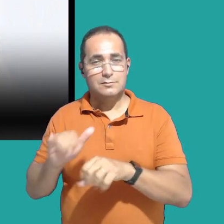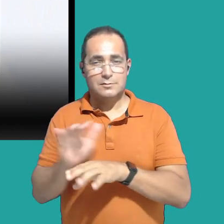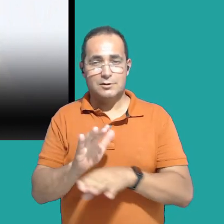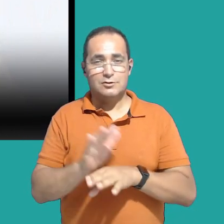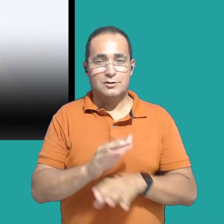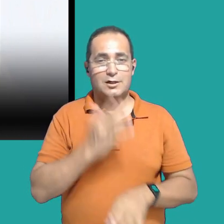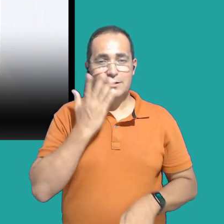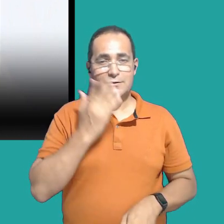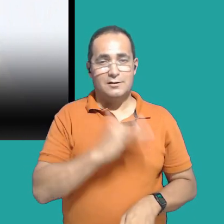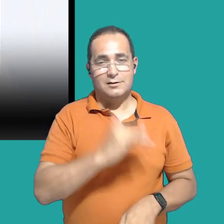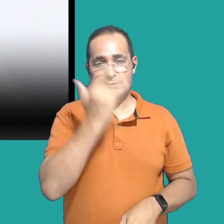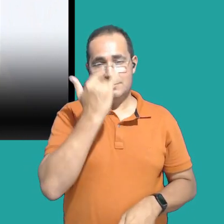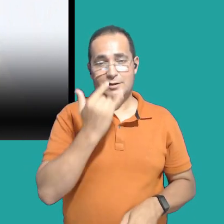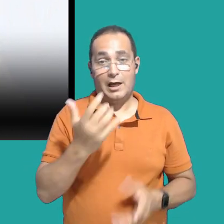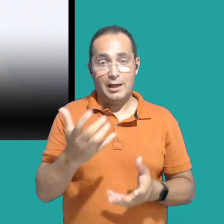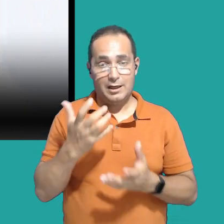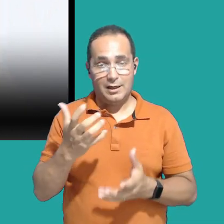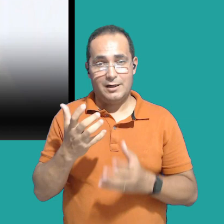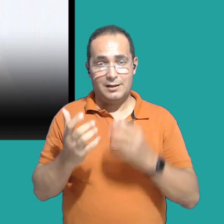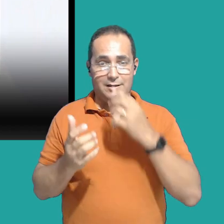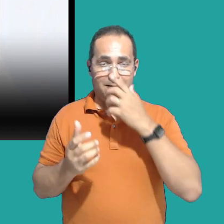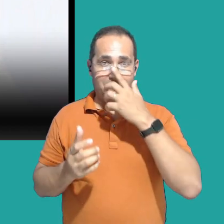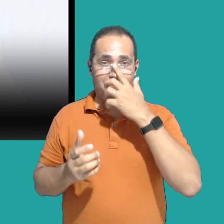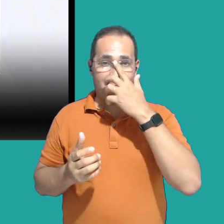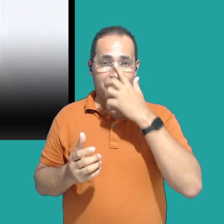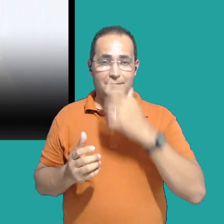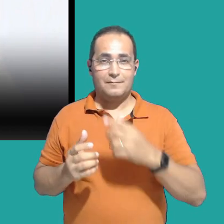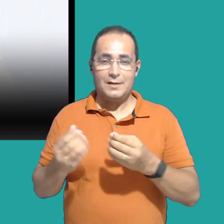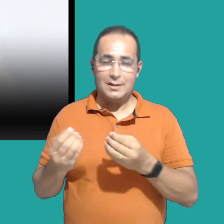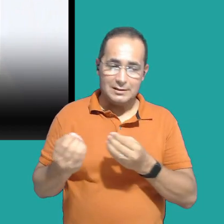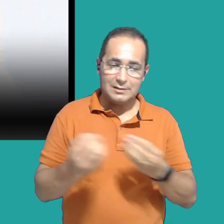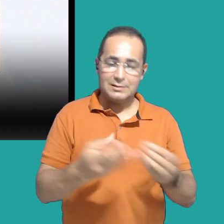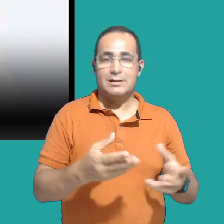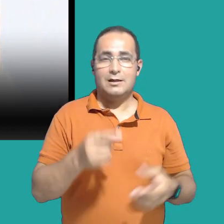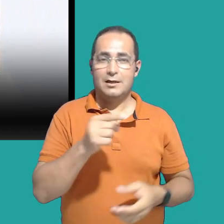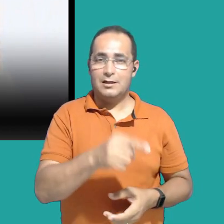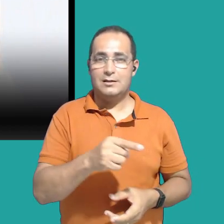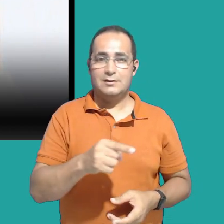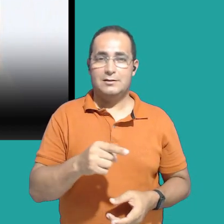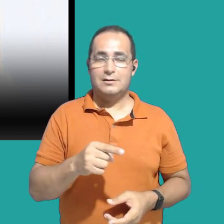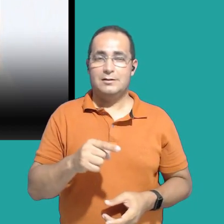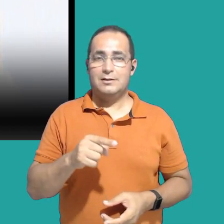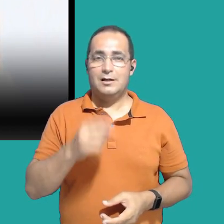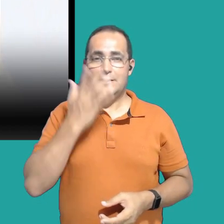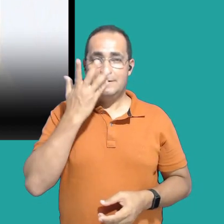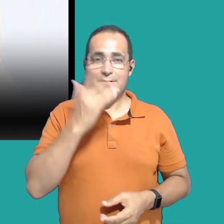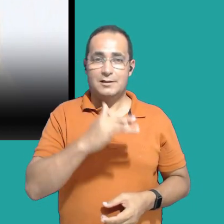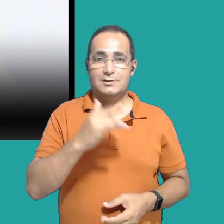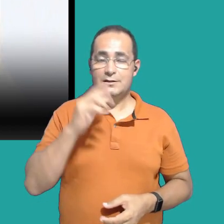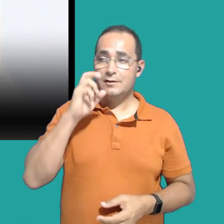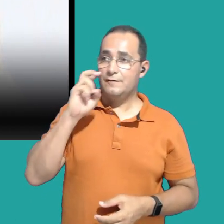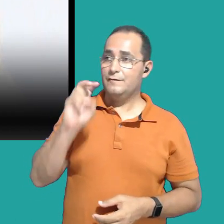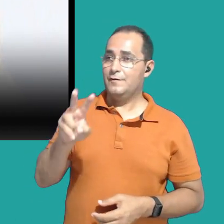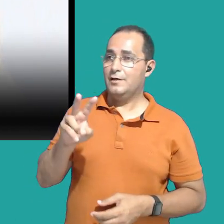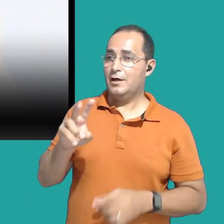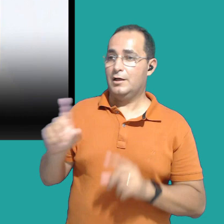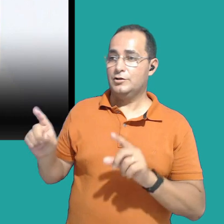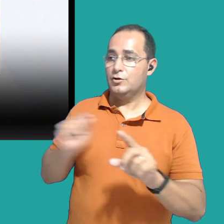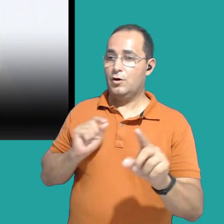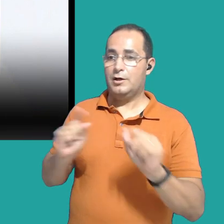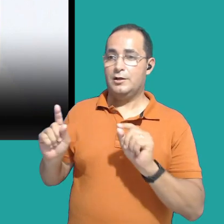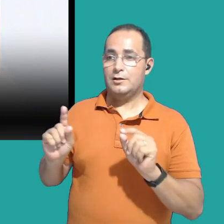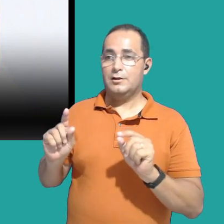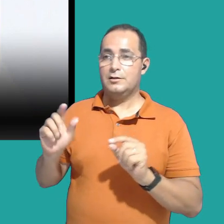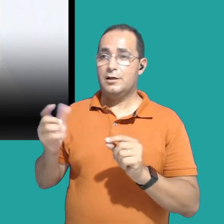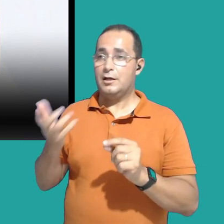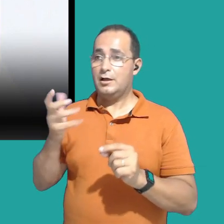iniciativa de buscar, né? E assim, você querer realmente dar essa possibilidade também, porque para a